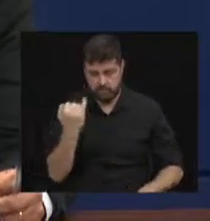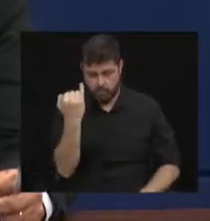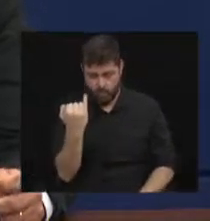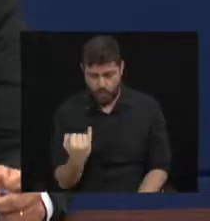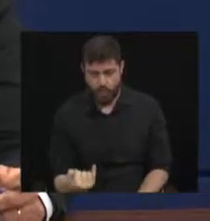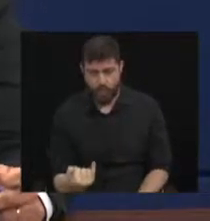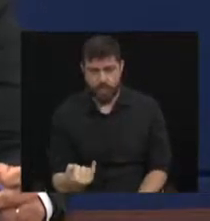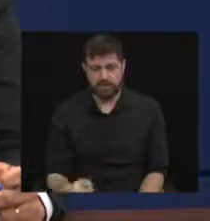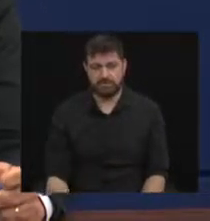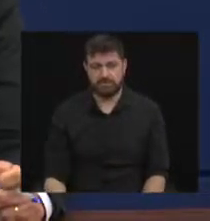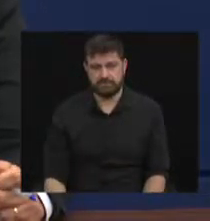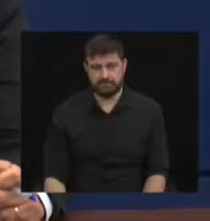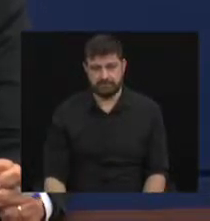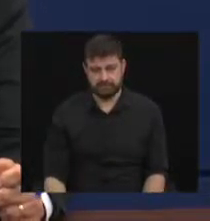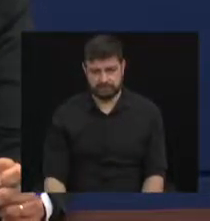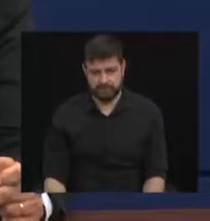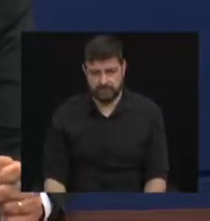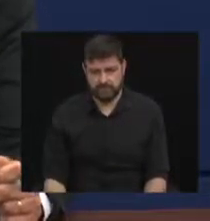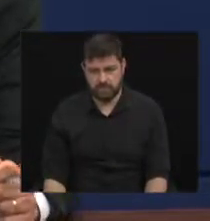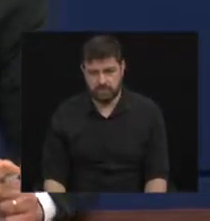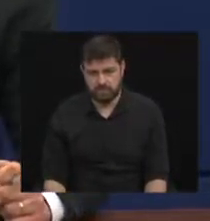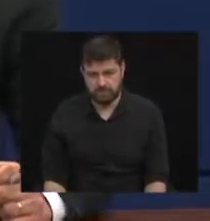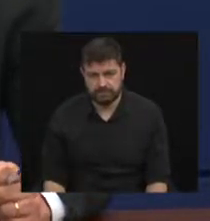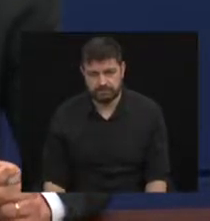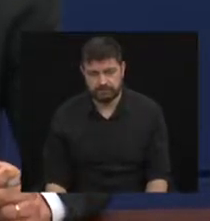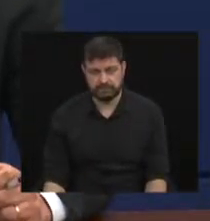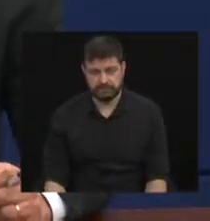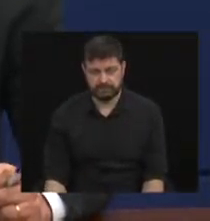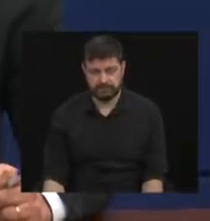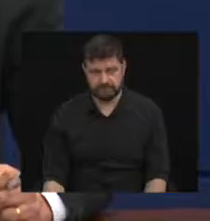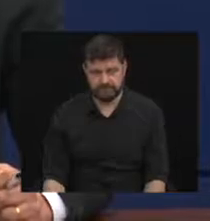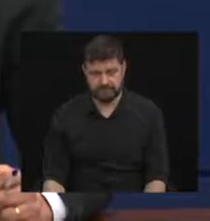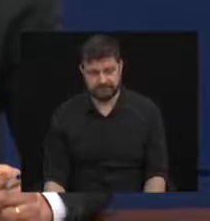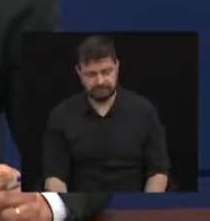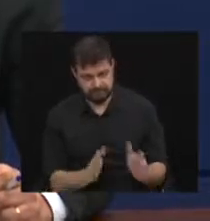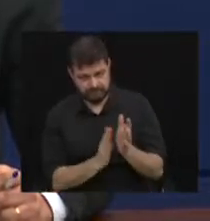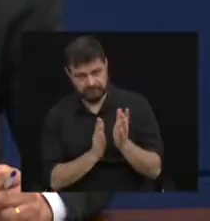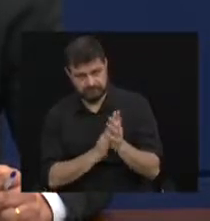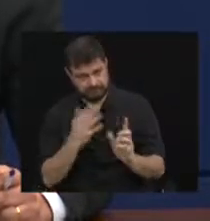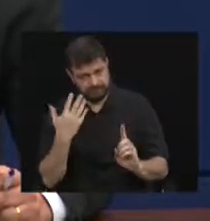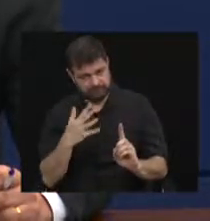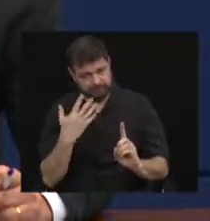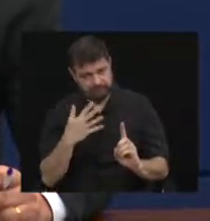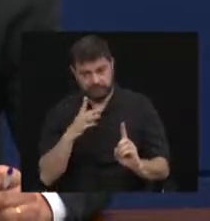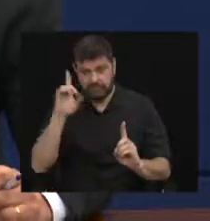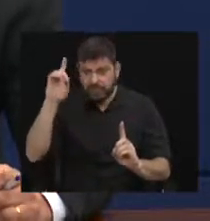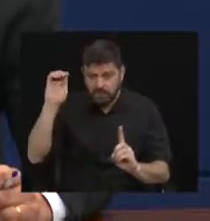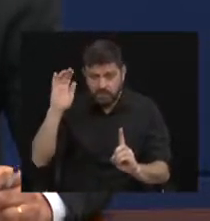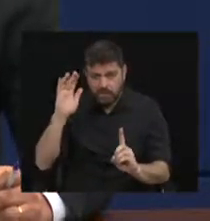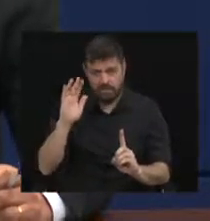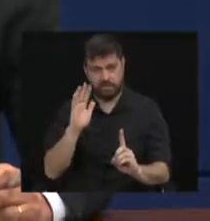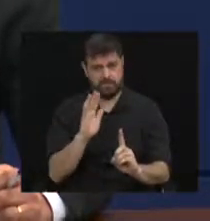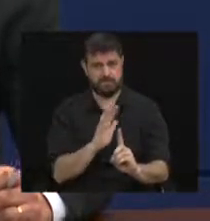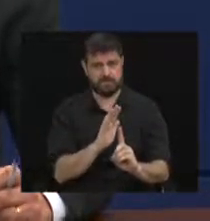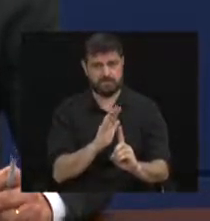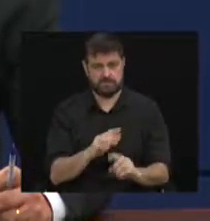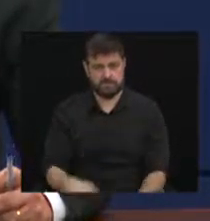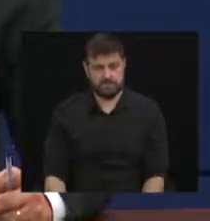próximo vereador inscrito, senhor presidente, é o vereador senhor Paulo Búfalo. Vereador Paulo Búfalo tem a tribuna por 5